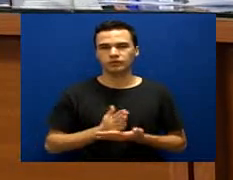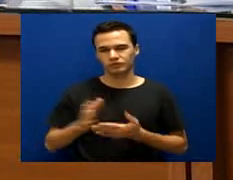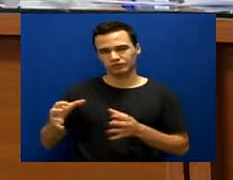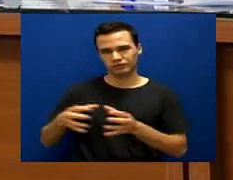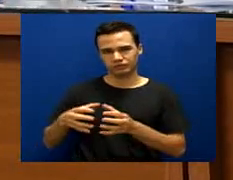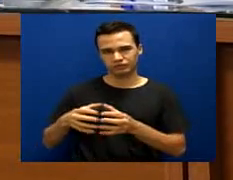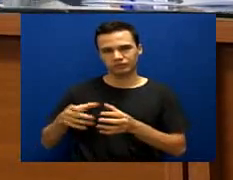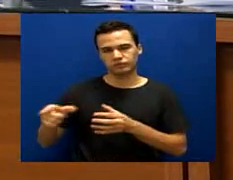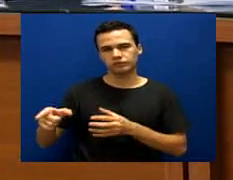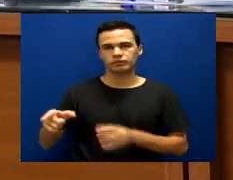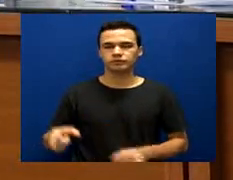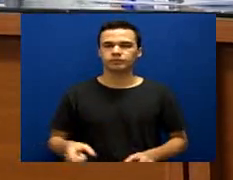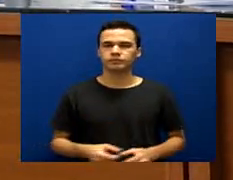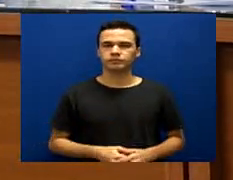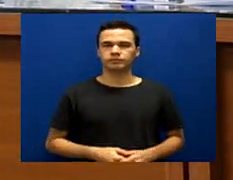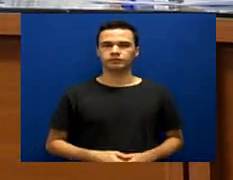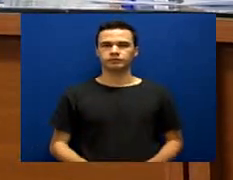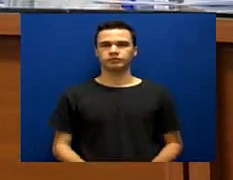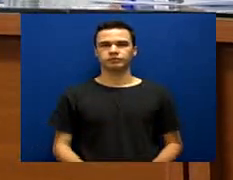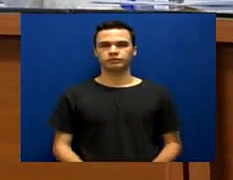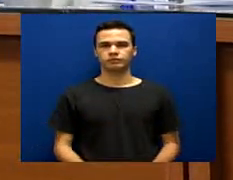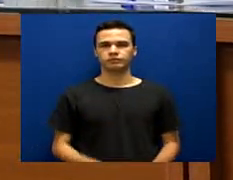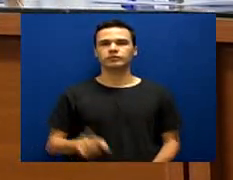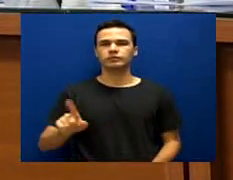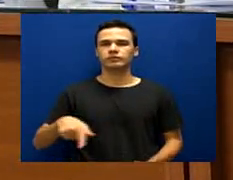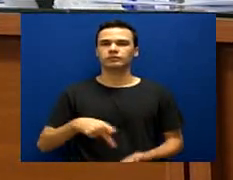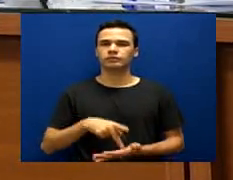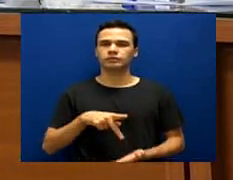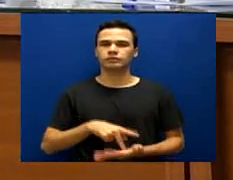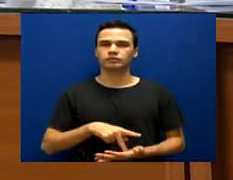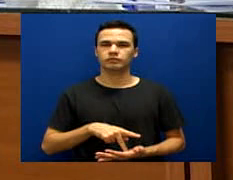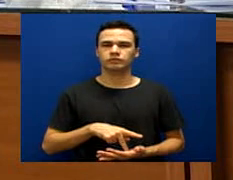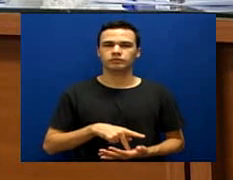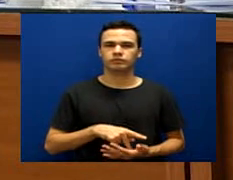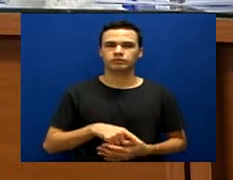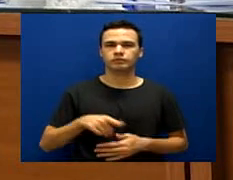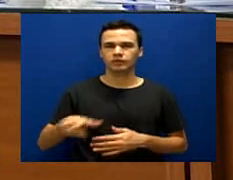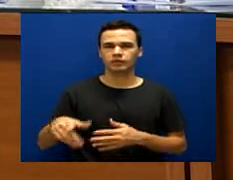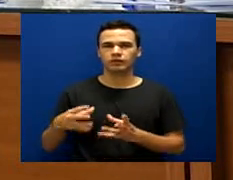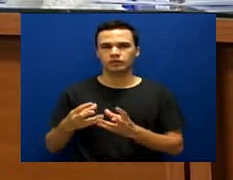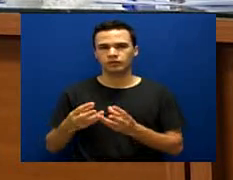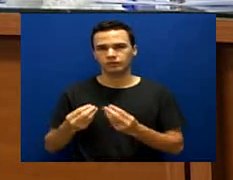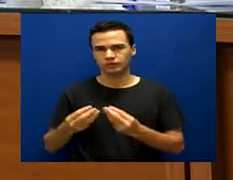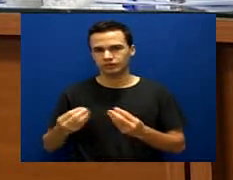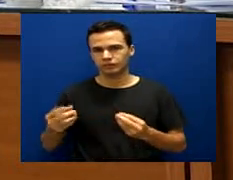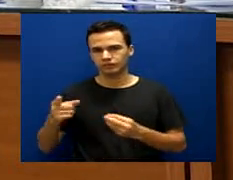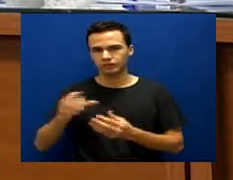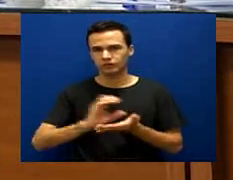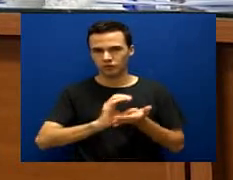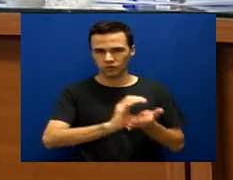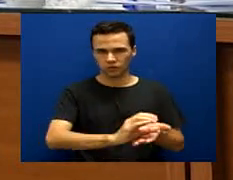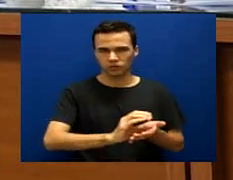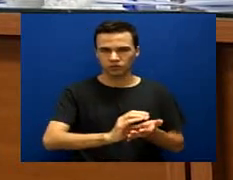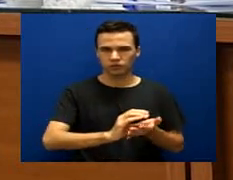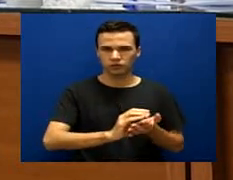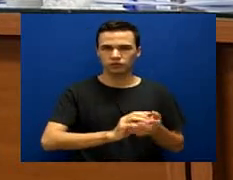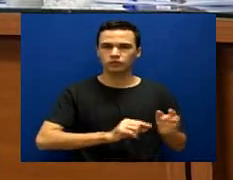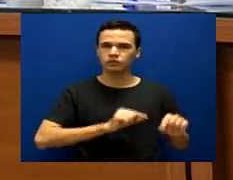comitê, que, na verdade, grande parte da estrutura do conselho é aquilo